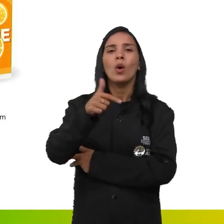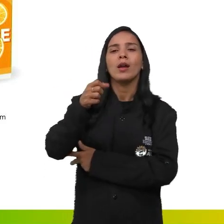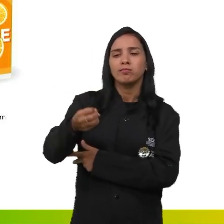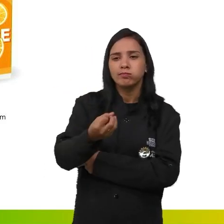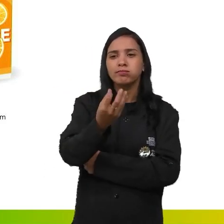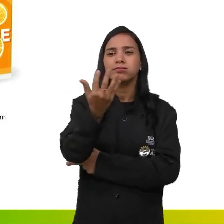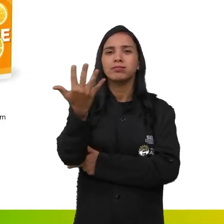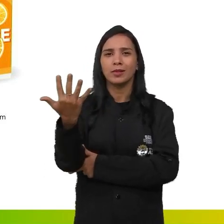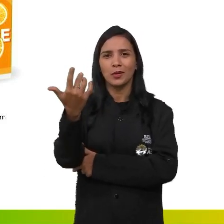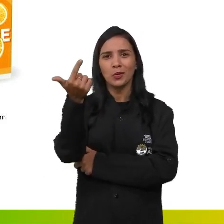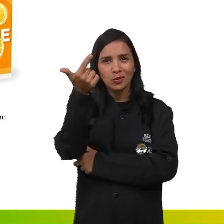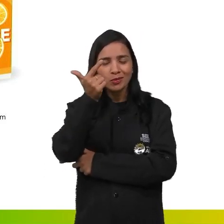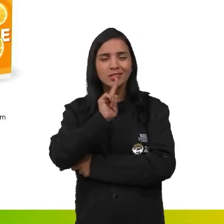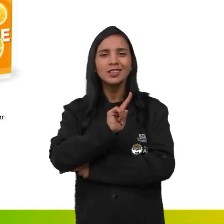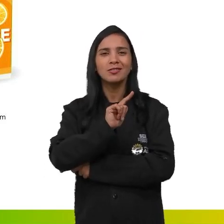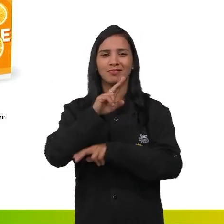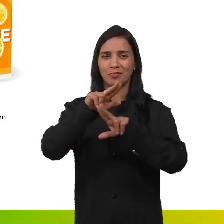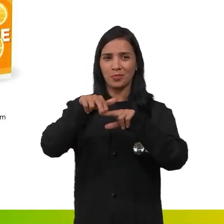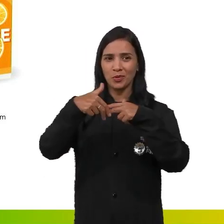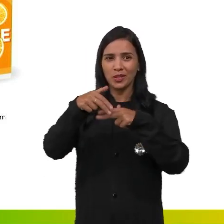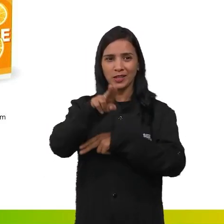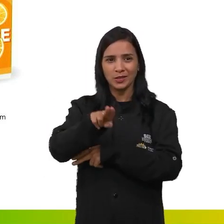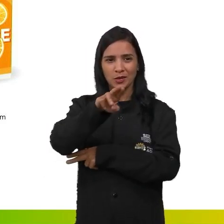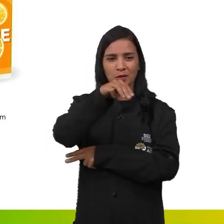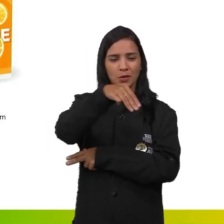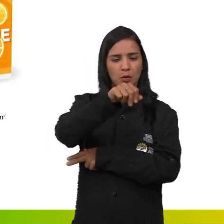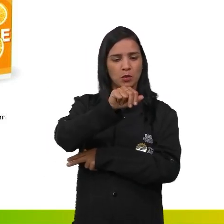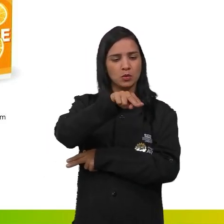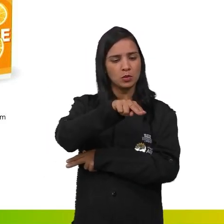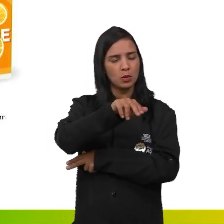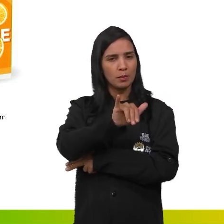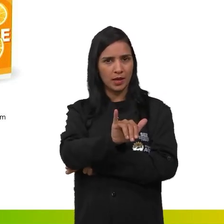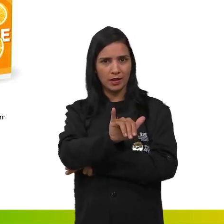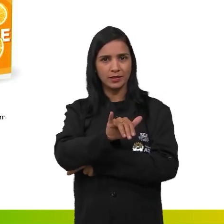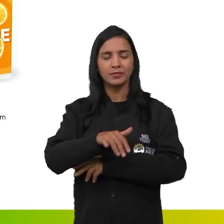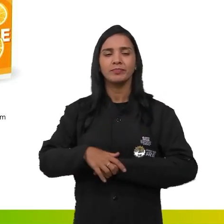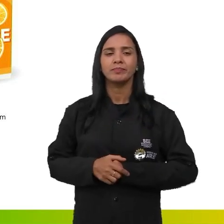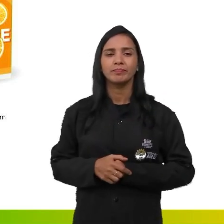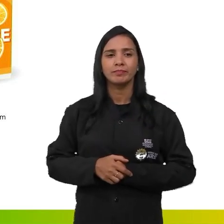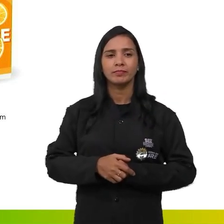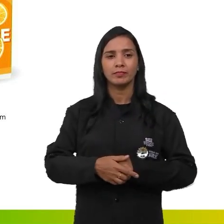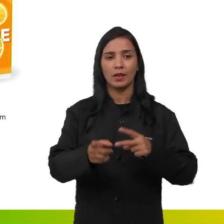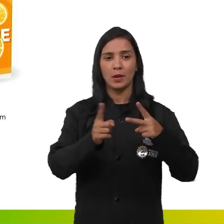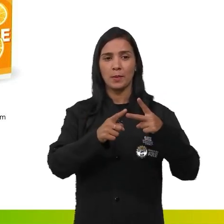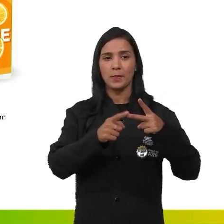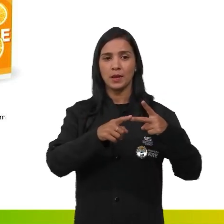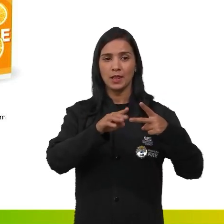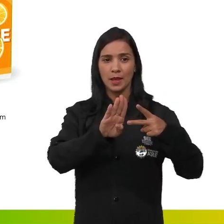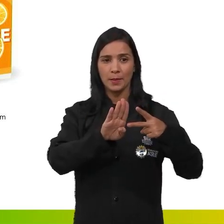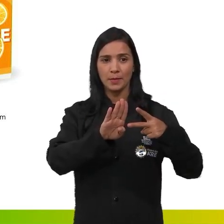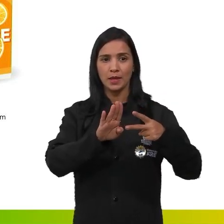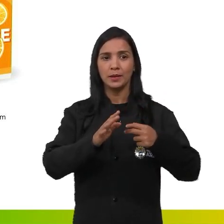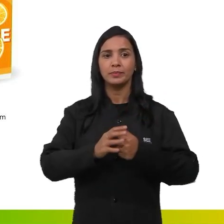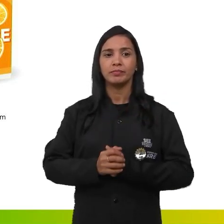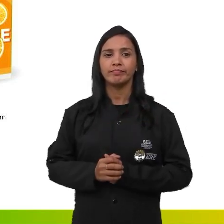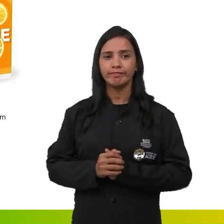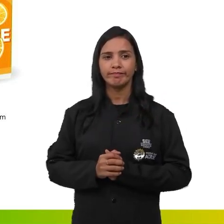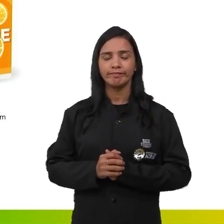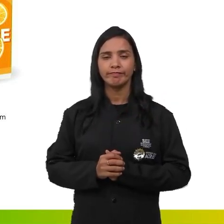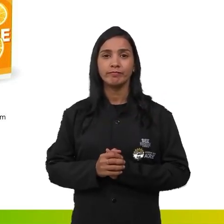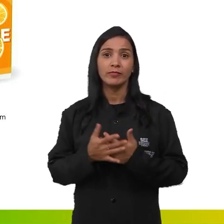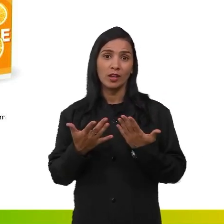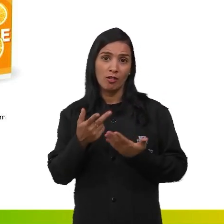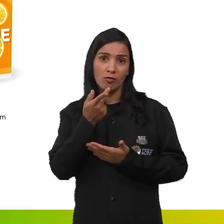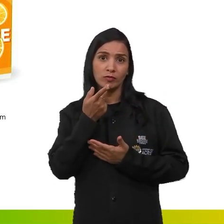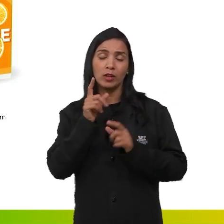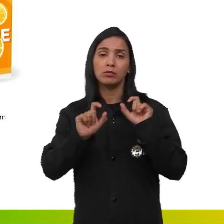contável. Por isso que nós temos aqui o many, tudo bem? Na letra B, I don't have much time. Eu estou